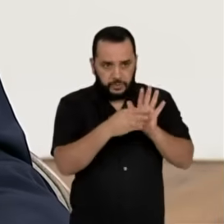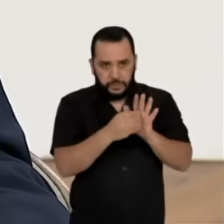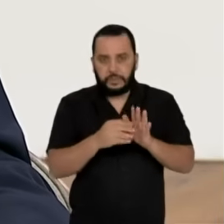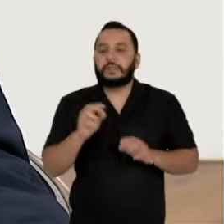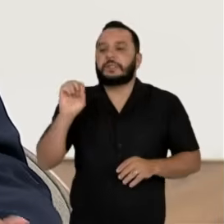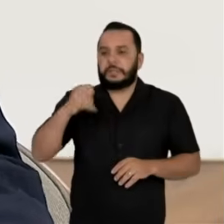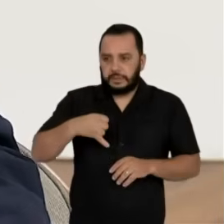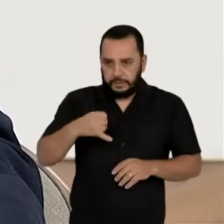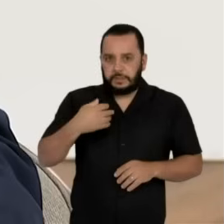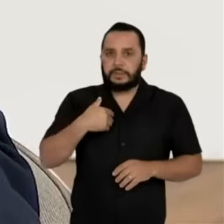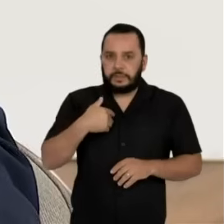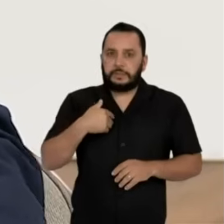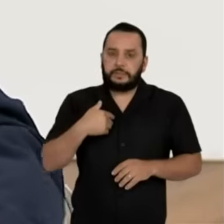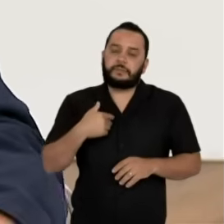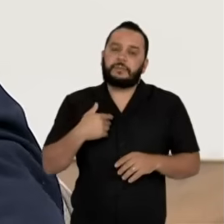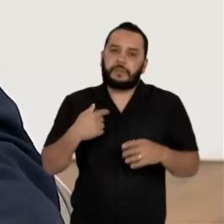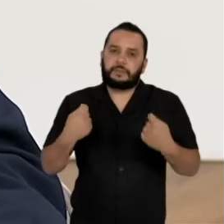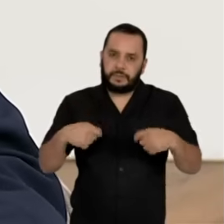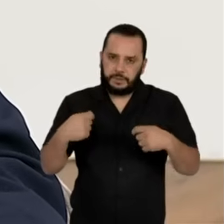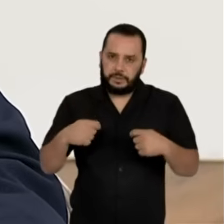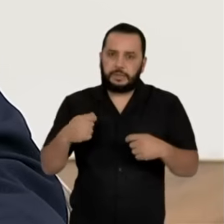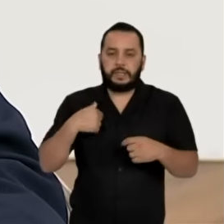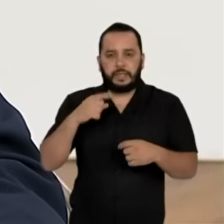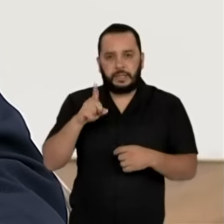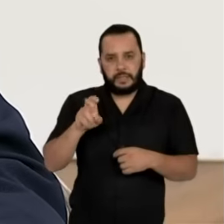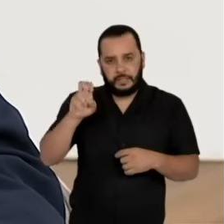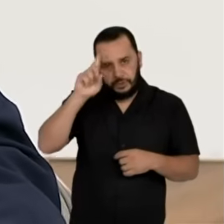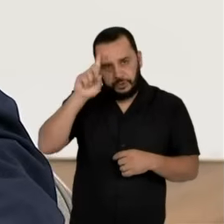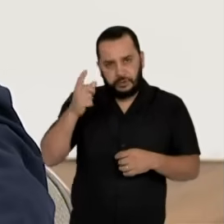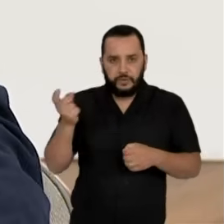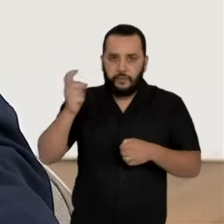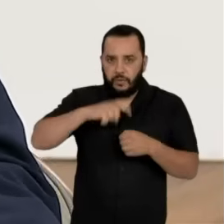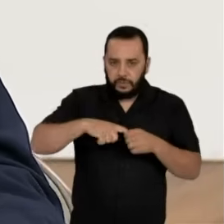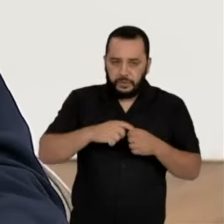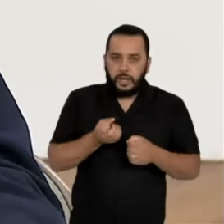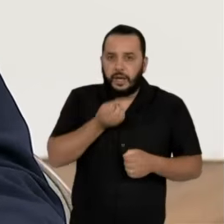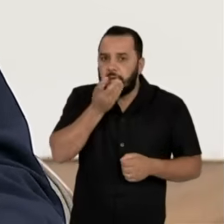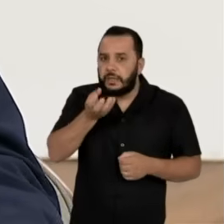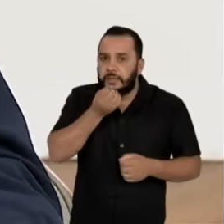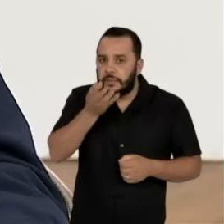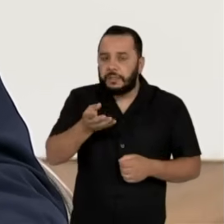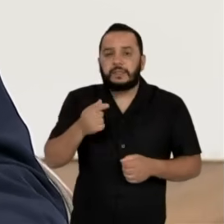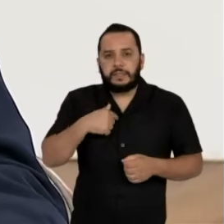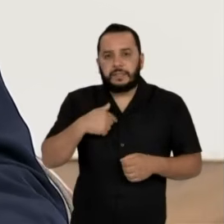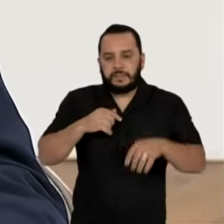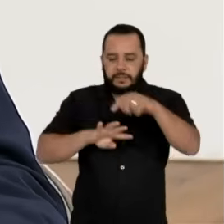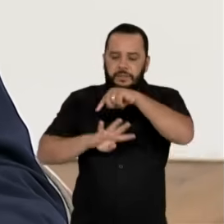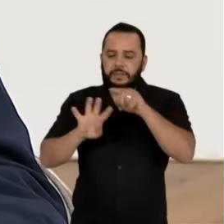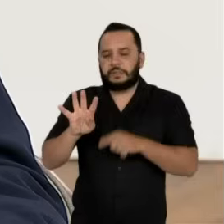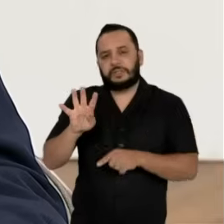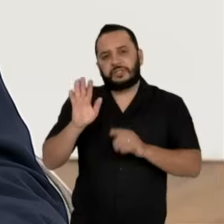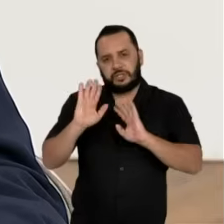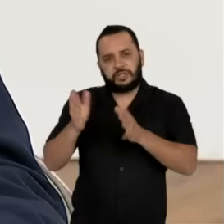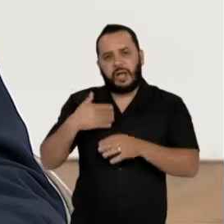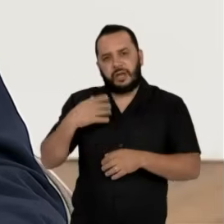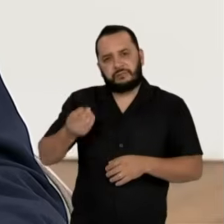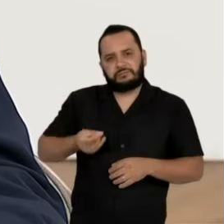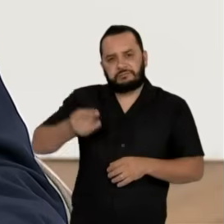no momento, mas eles têm que a cada 15 dias voltar para lá, né? Eles saíram porque eles estão muito abalados, realmente. Foi